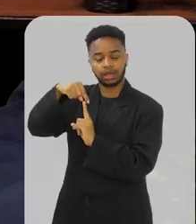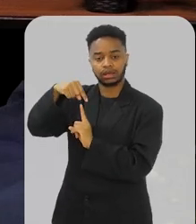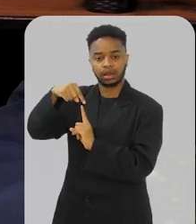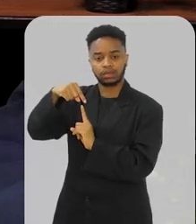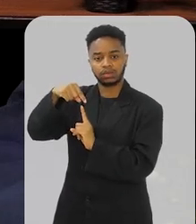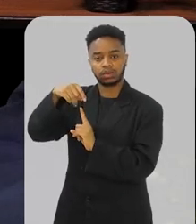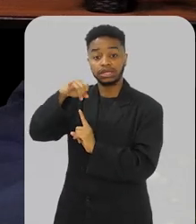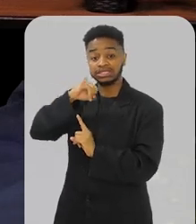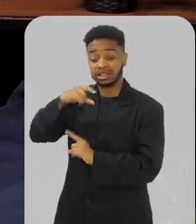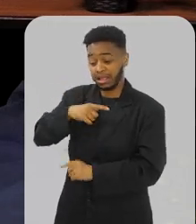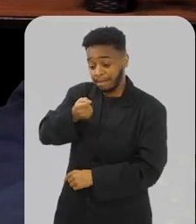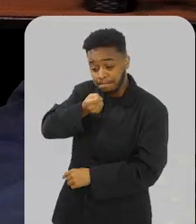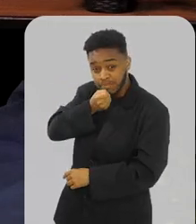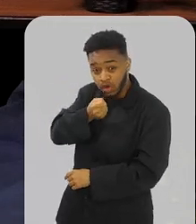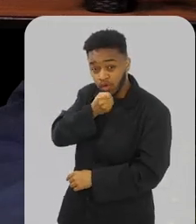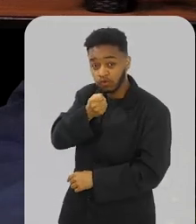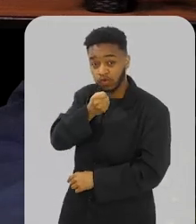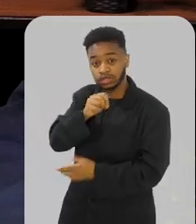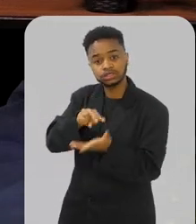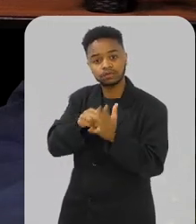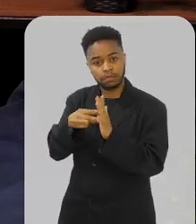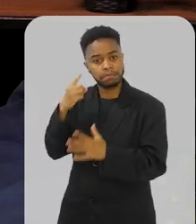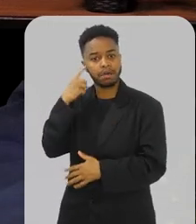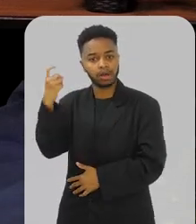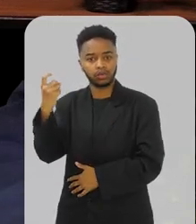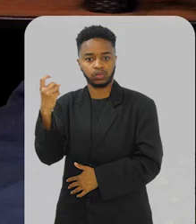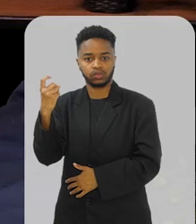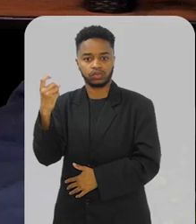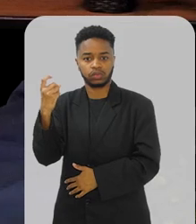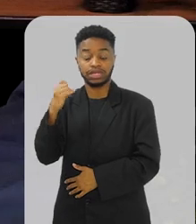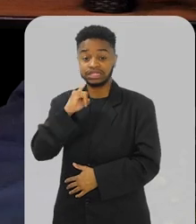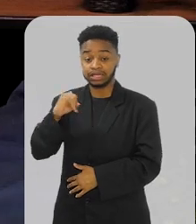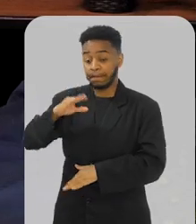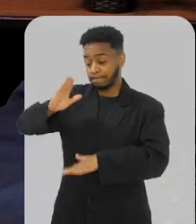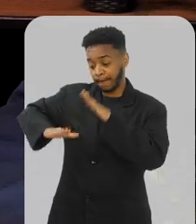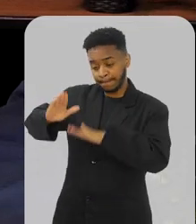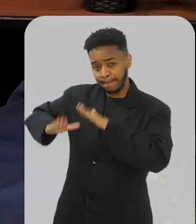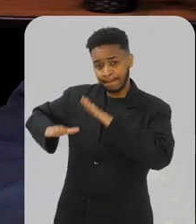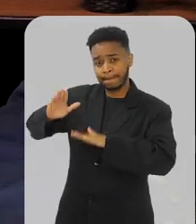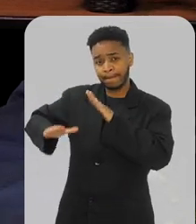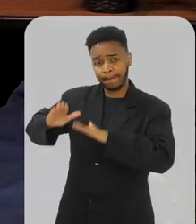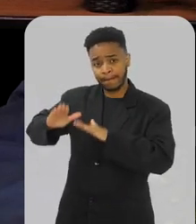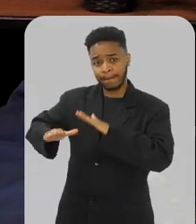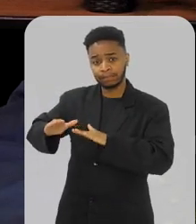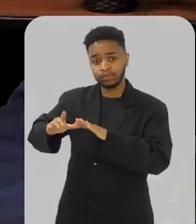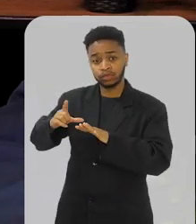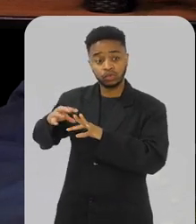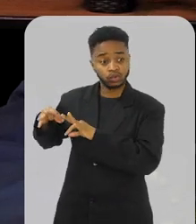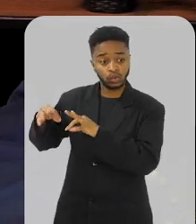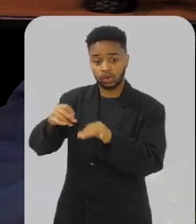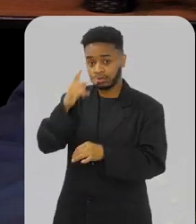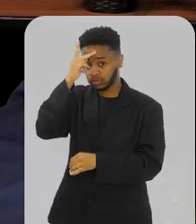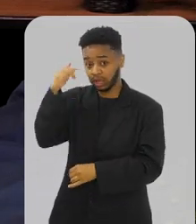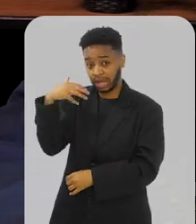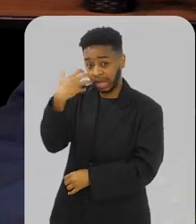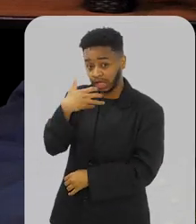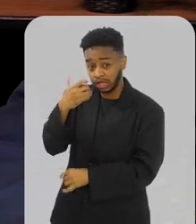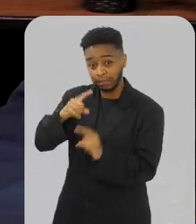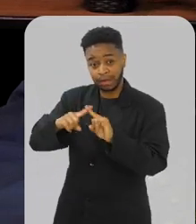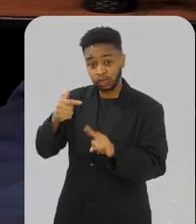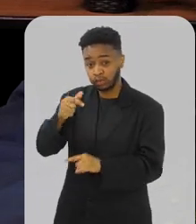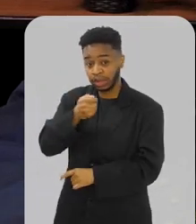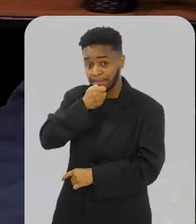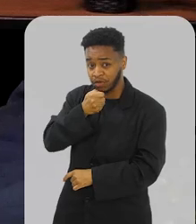sagrado. Se tem microfone, é barulho. Se o tambor tá batendo com todo mundo cantando